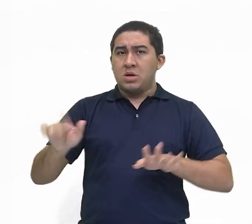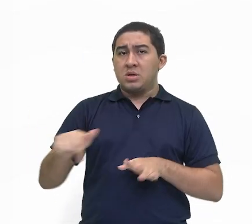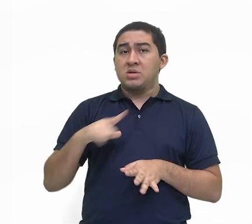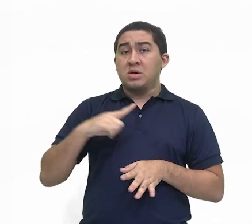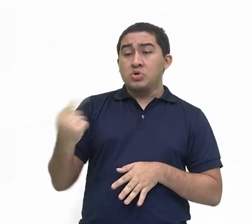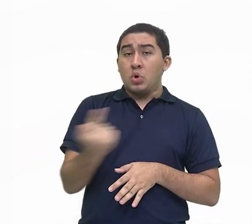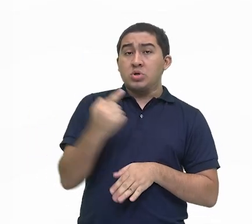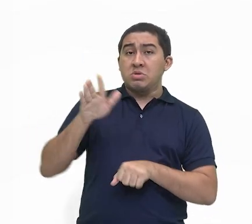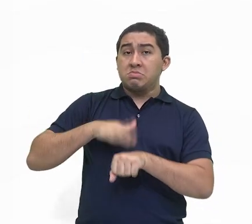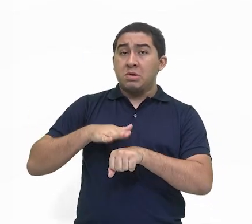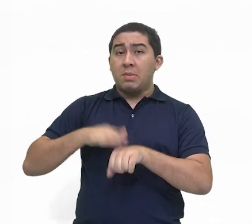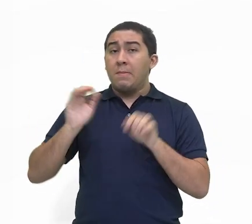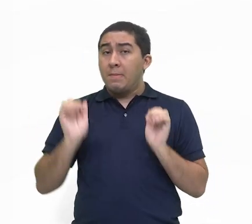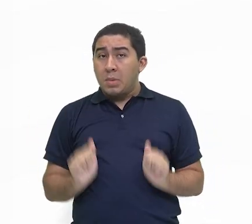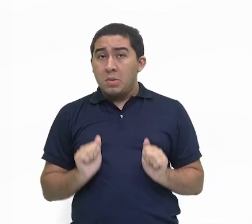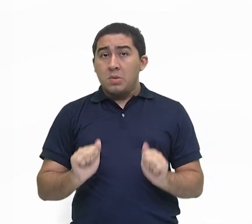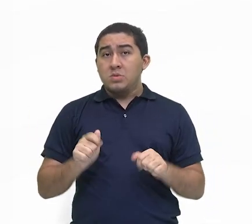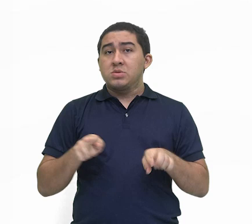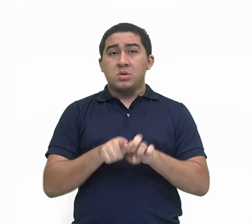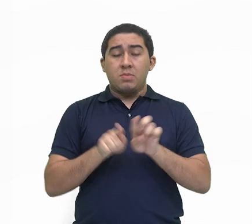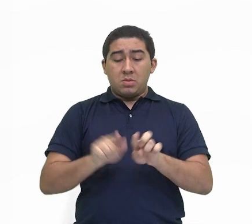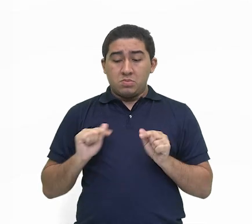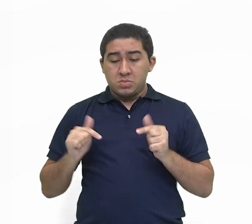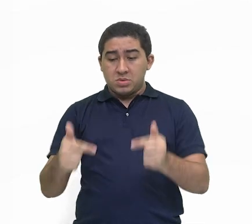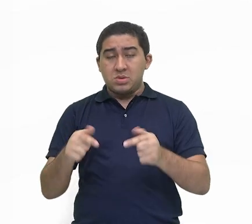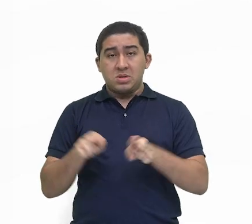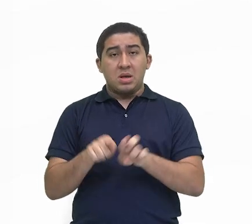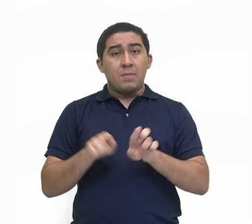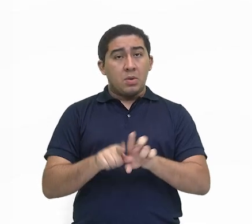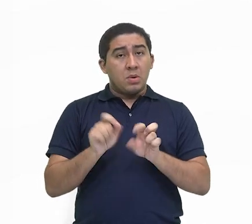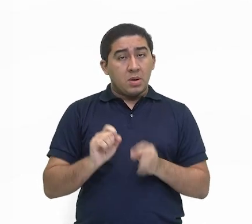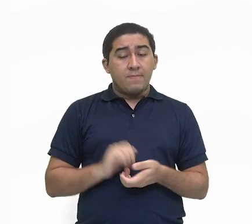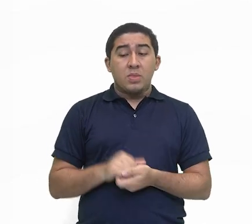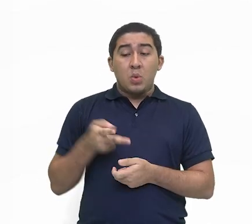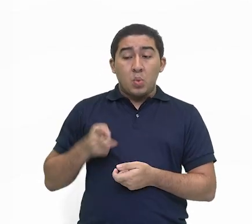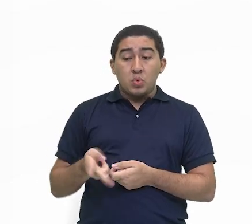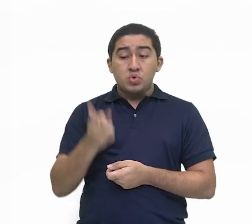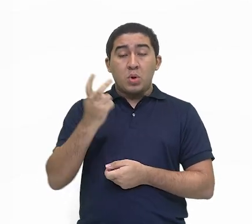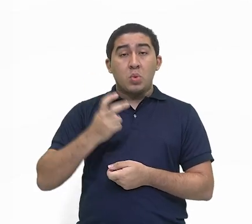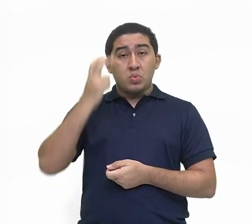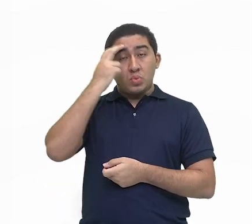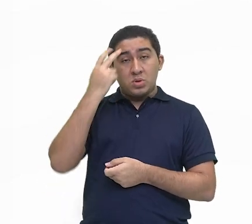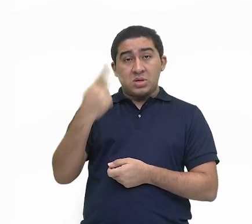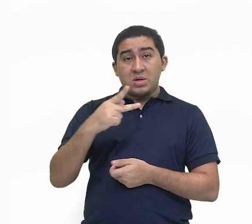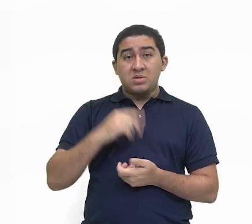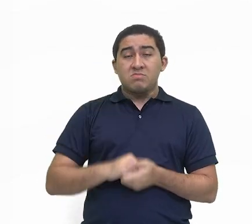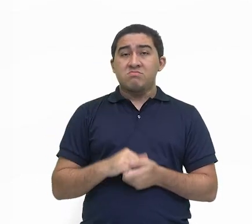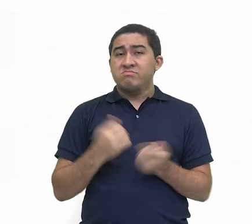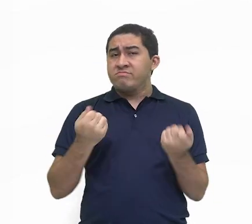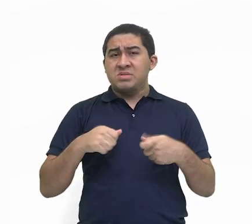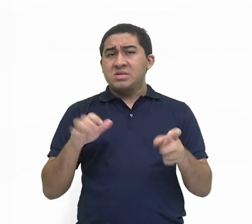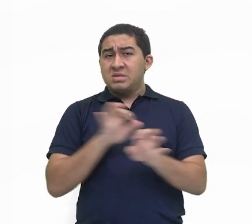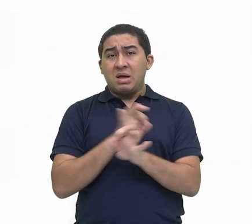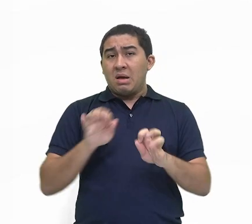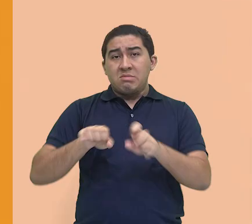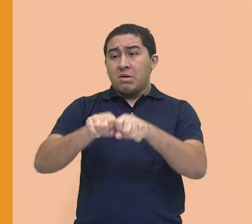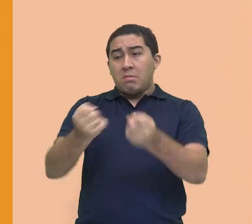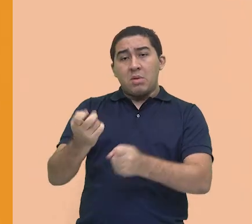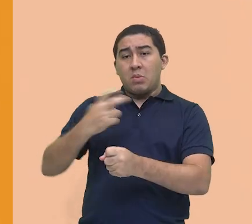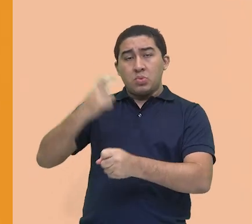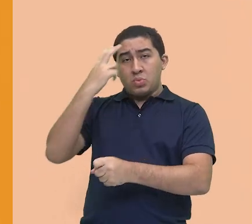sua própria autodeterminação, né, e à preservação de sua cultura. Então, ninguém precisa destruir a cultura do